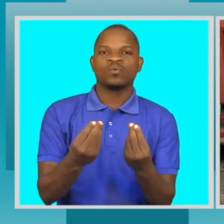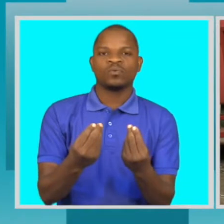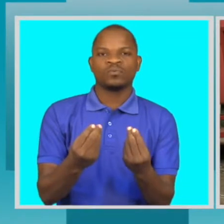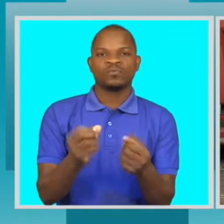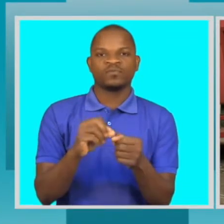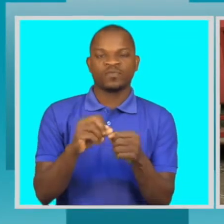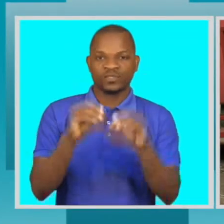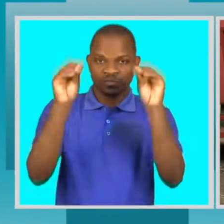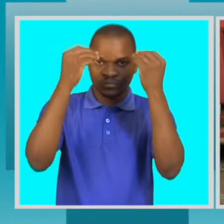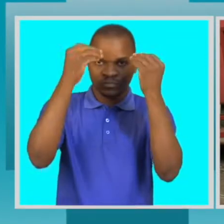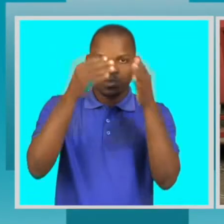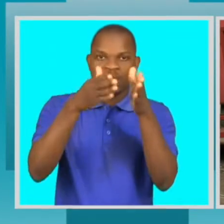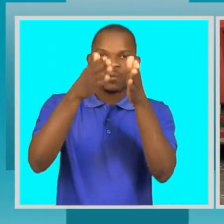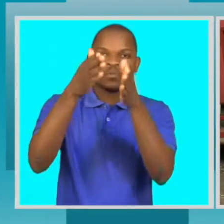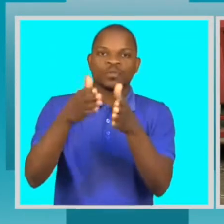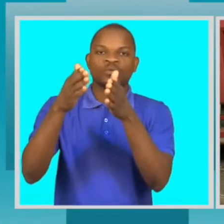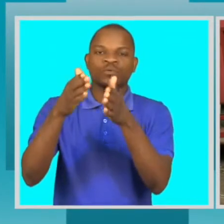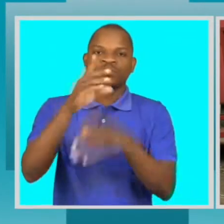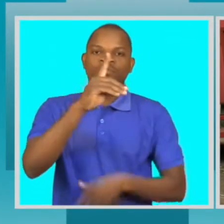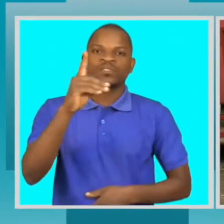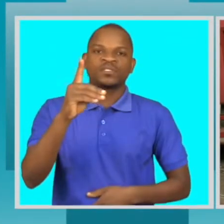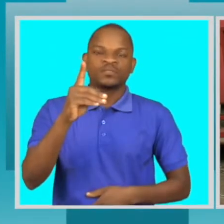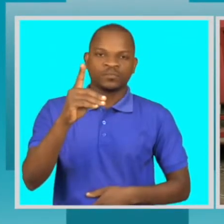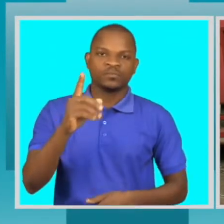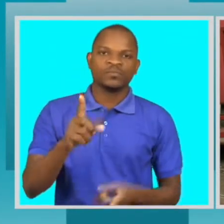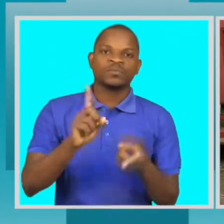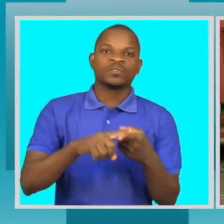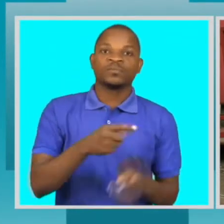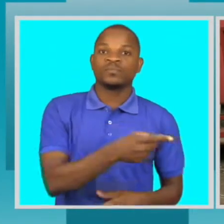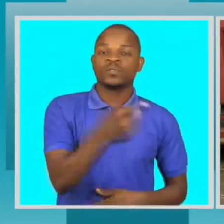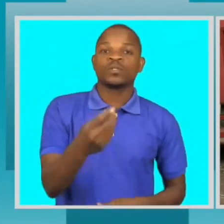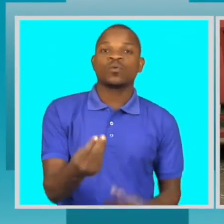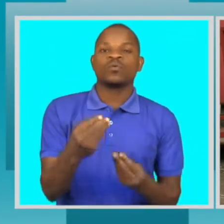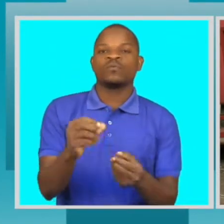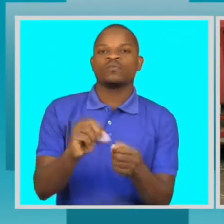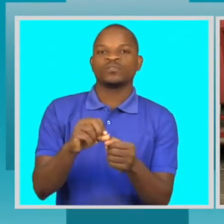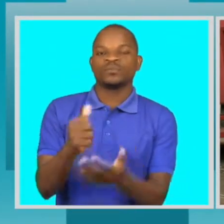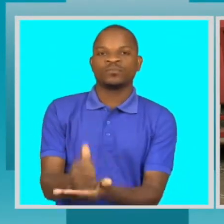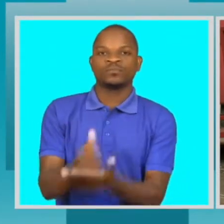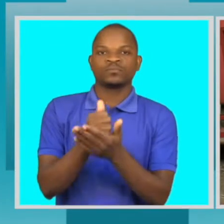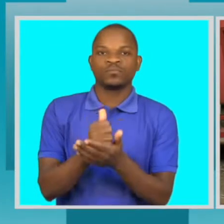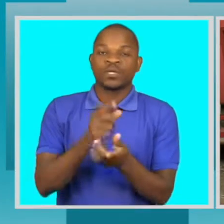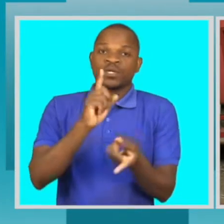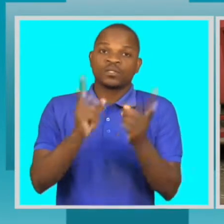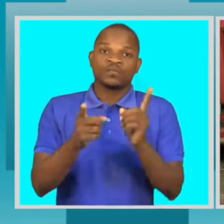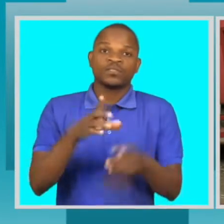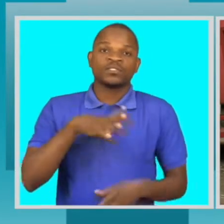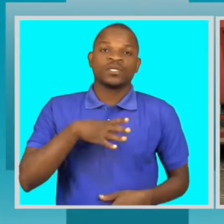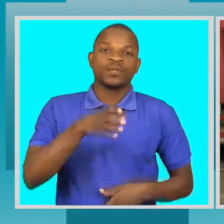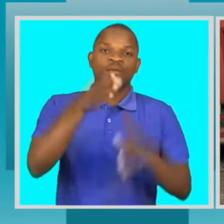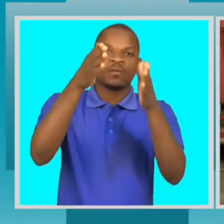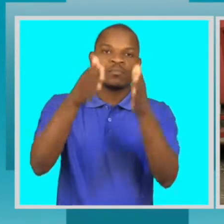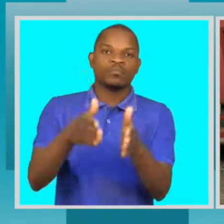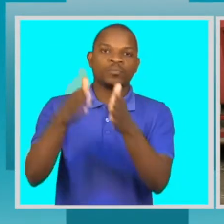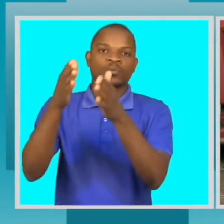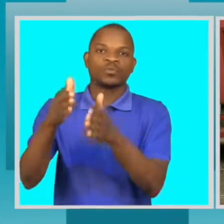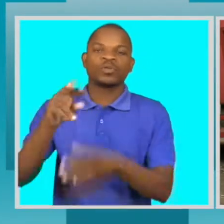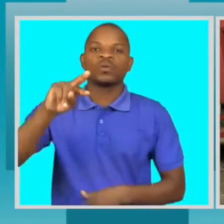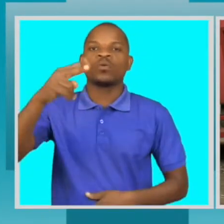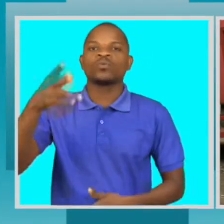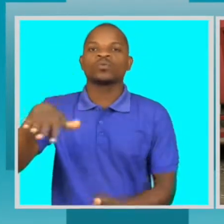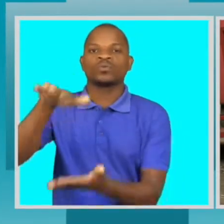é feita a formação das pessoas com deficiência e como é que as pessoas com deficiência podem se beneficiar. talvez neste